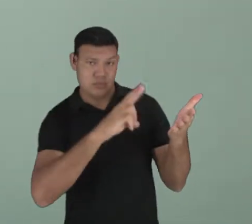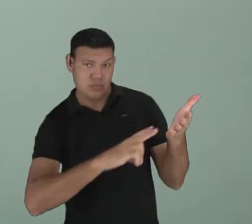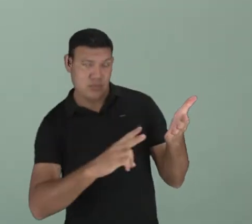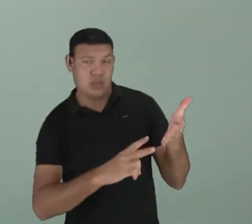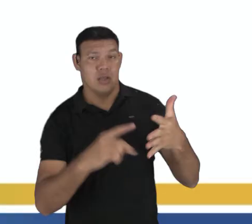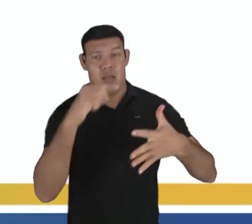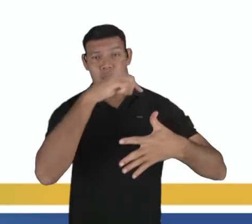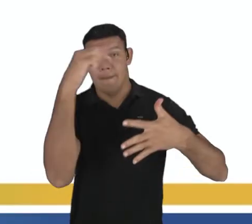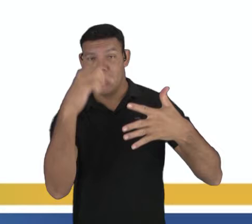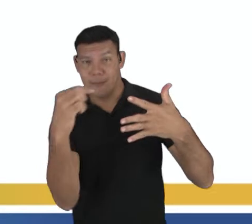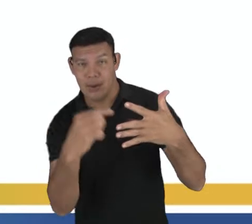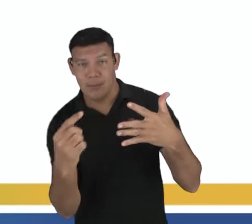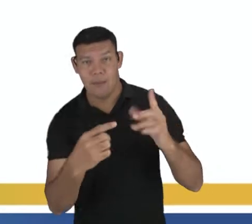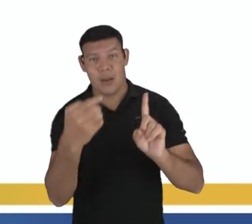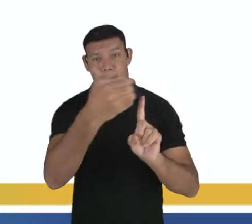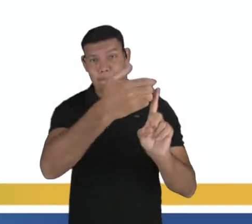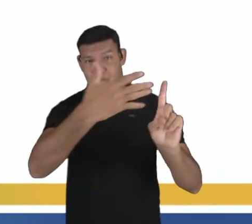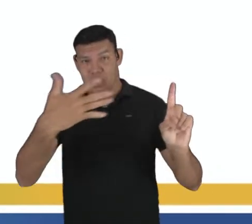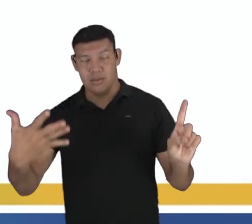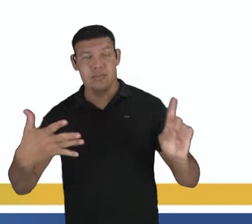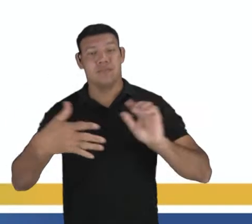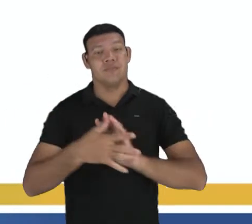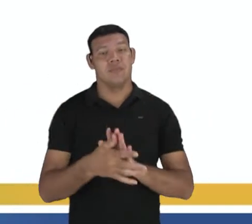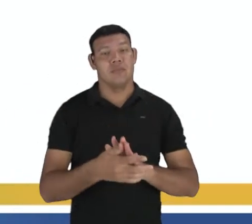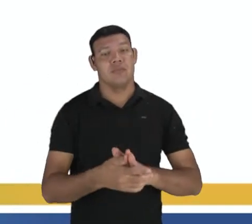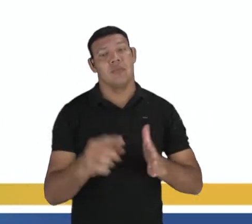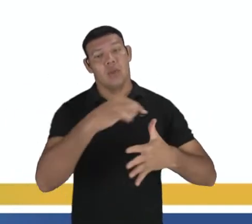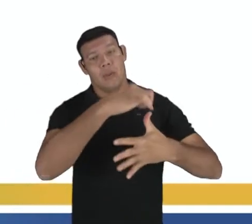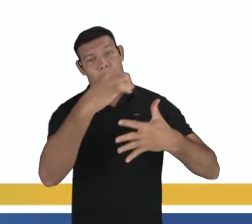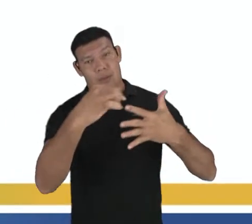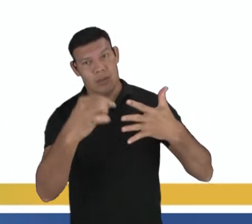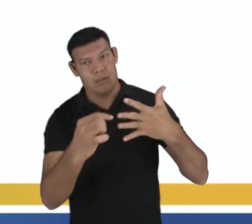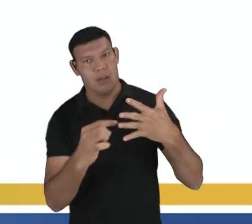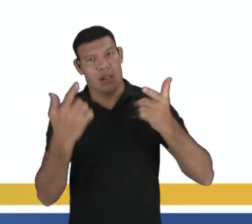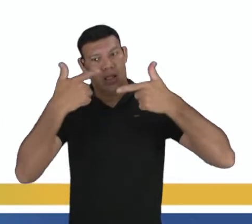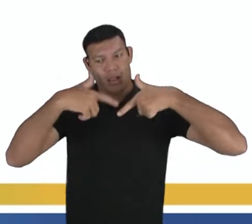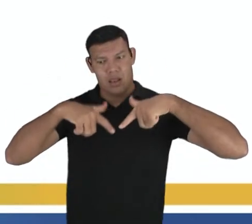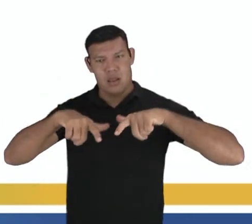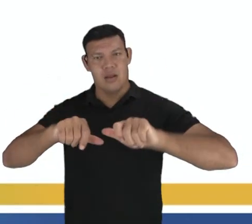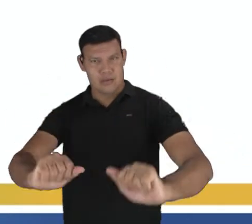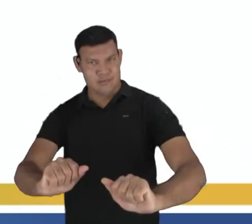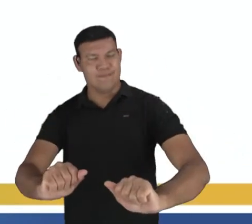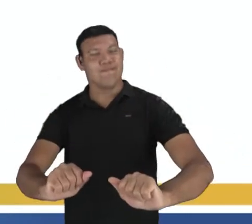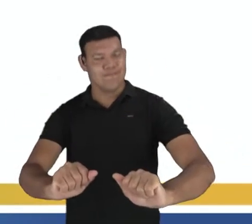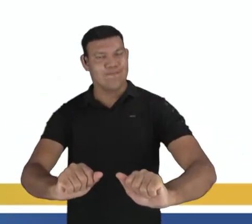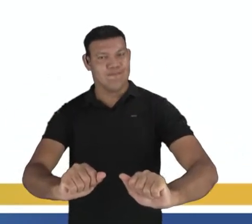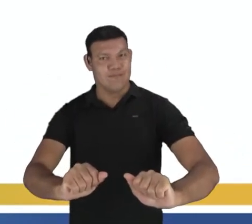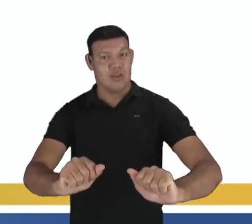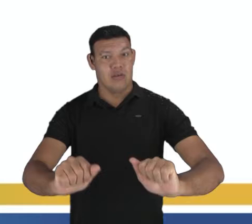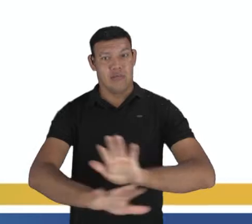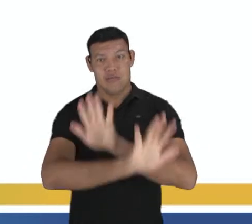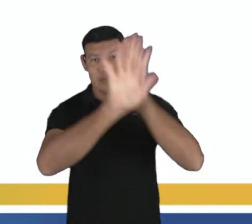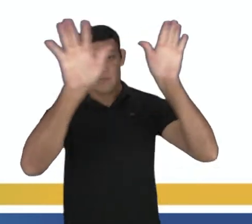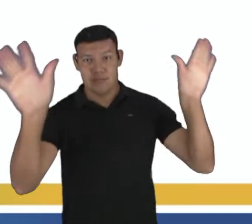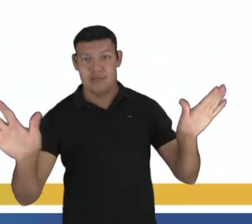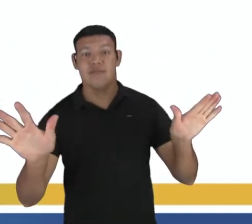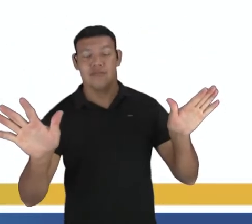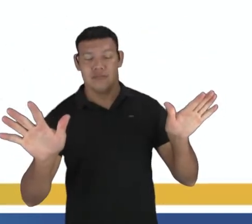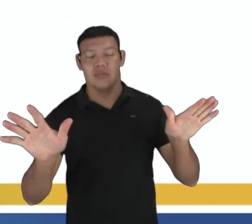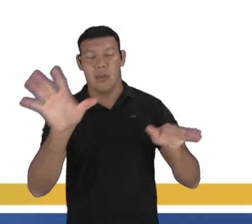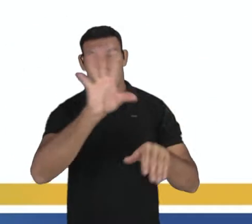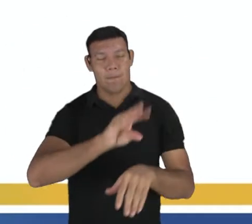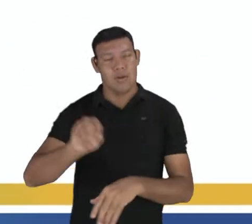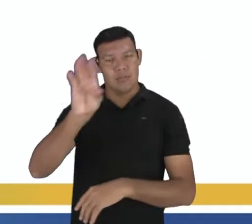Os operadores argumentativos são assim, são elementos linguísticos capazes de evidenciar os traços argumentativos do